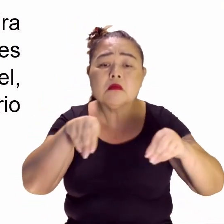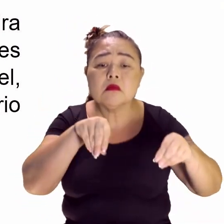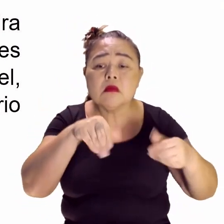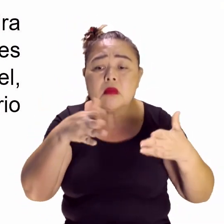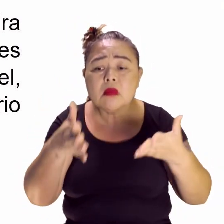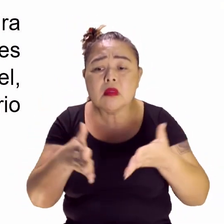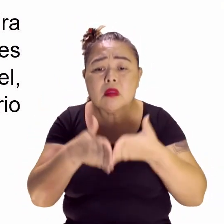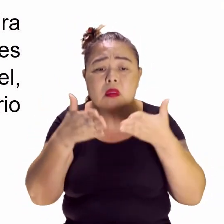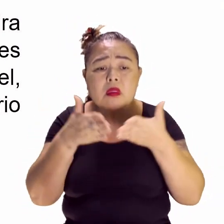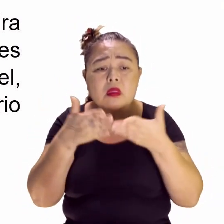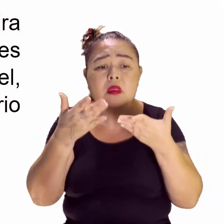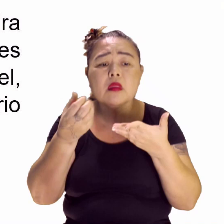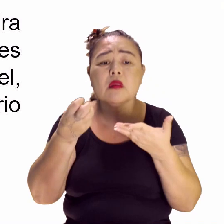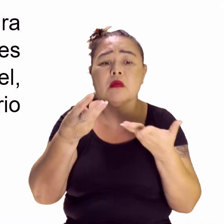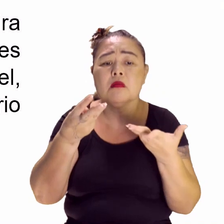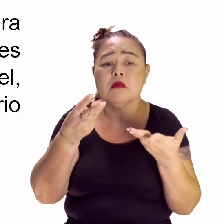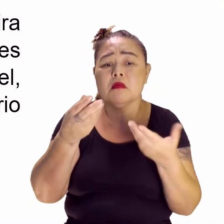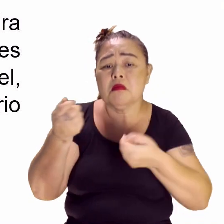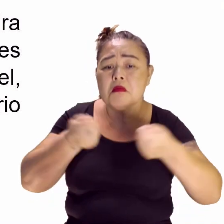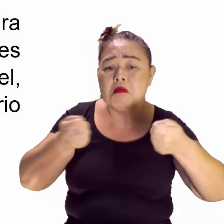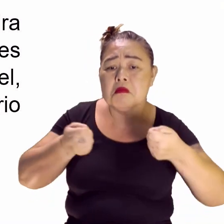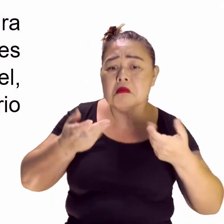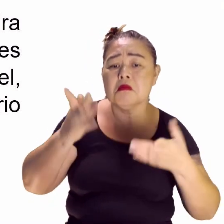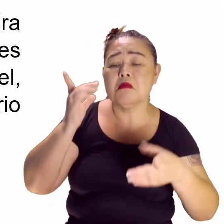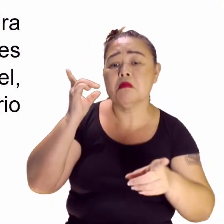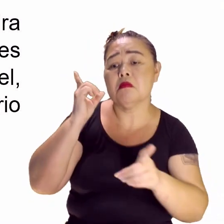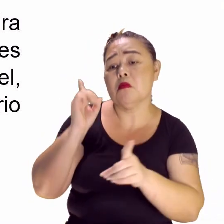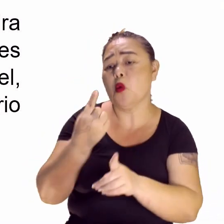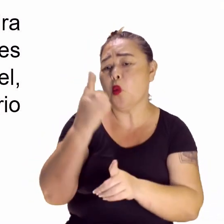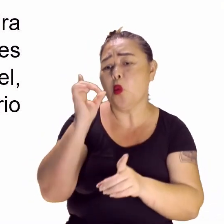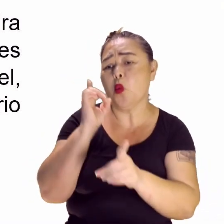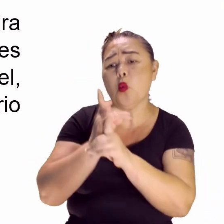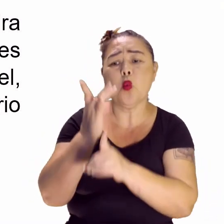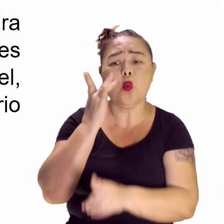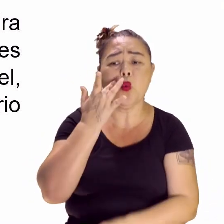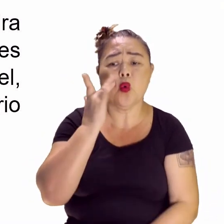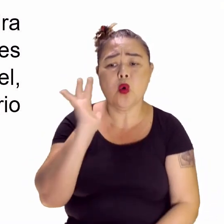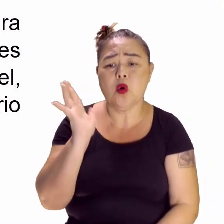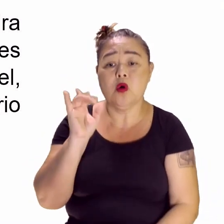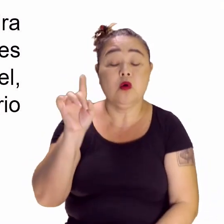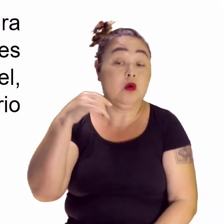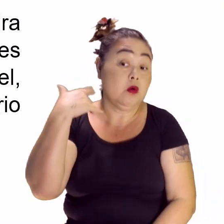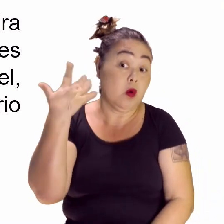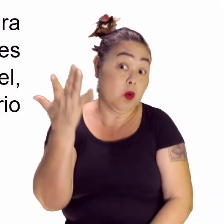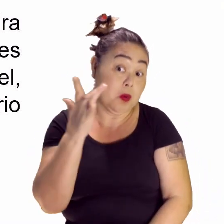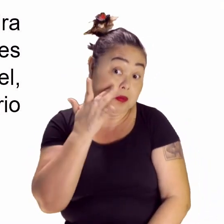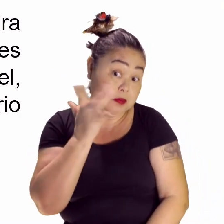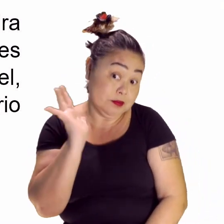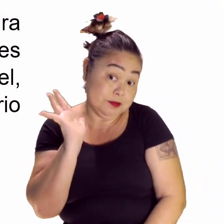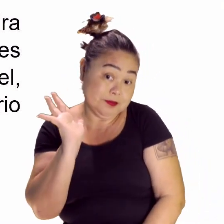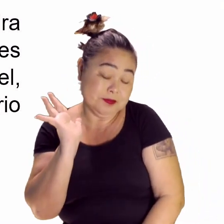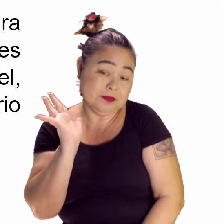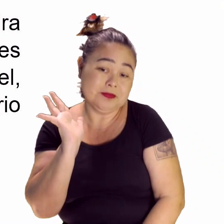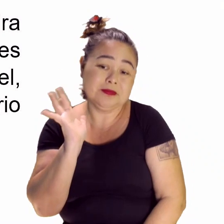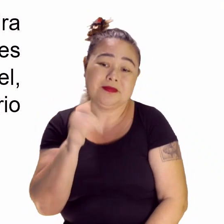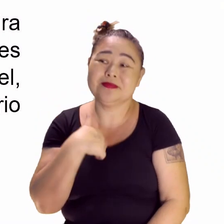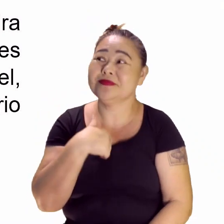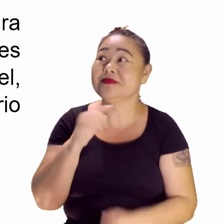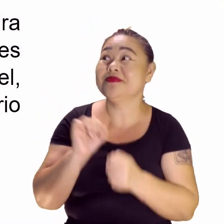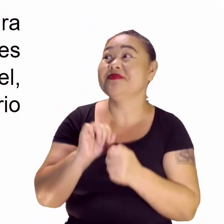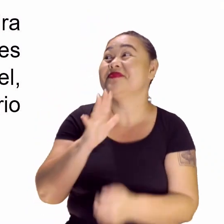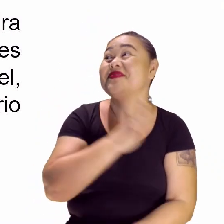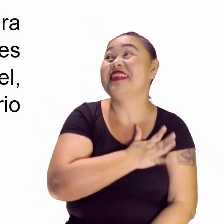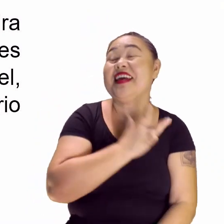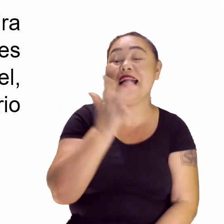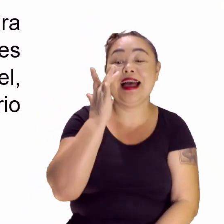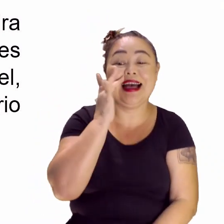pobre em recursos minerais. Os garimpeiros encontram apenas ouro. Apenas ouro. Poxa, você isso aí. Conheço uma pessoa que gosta muito de ouro,